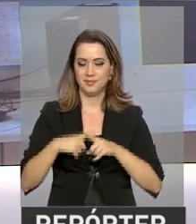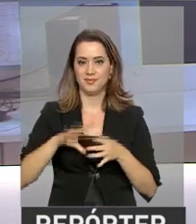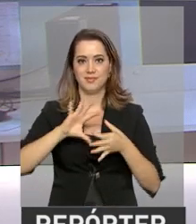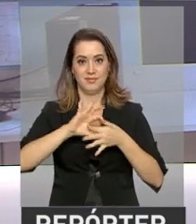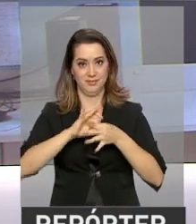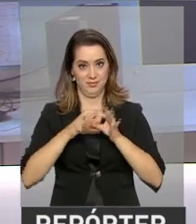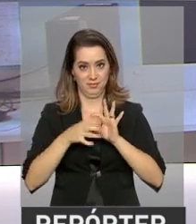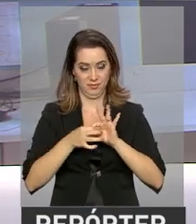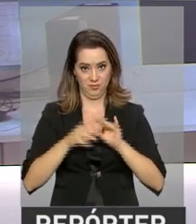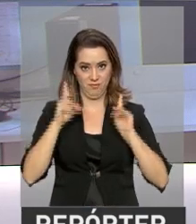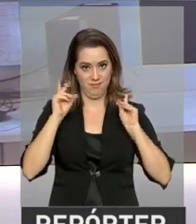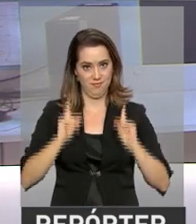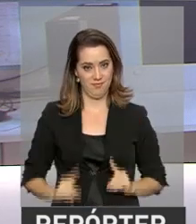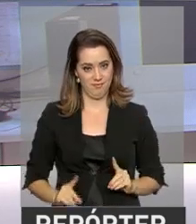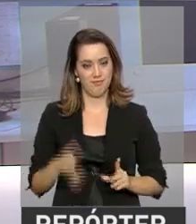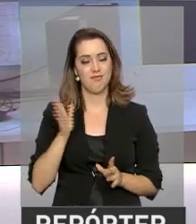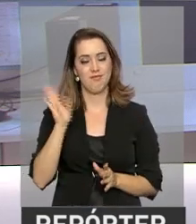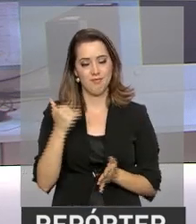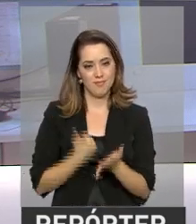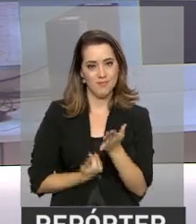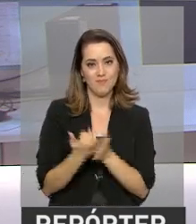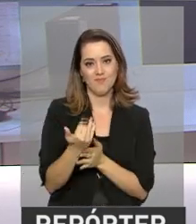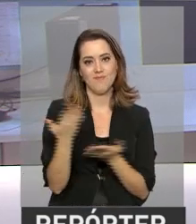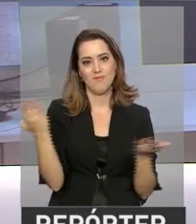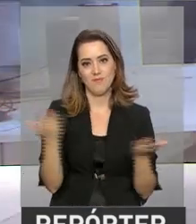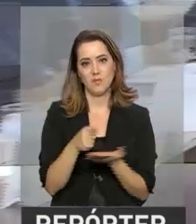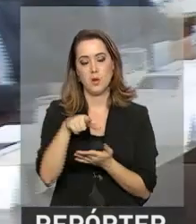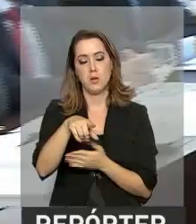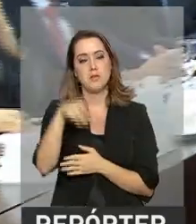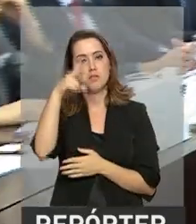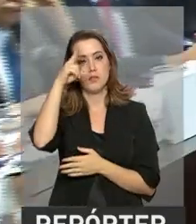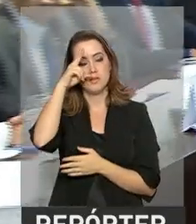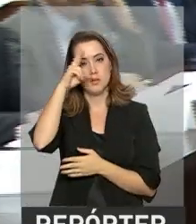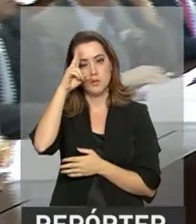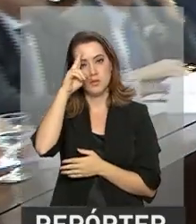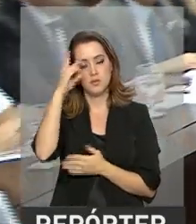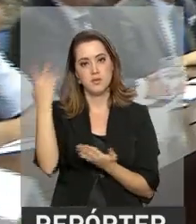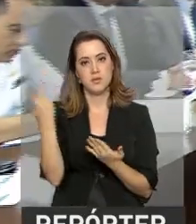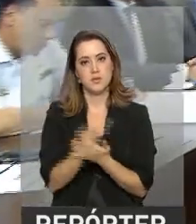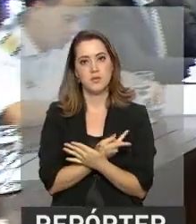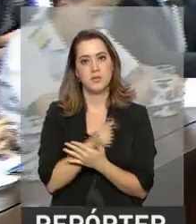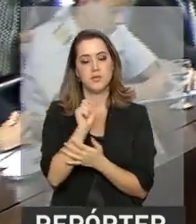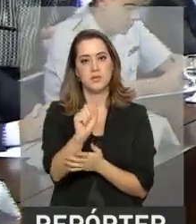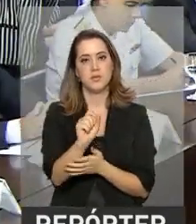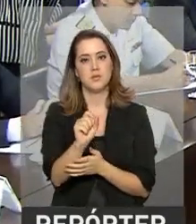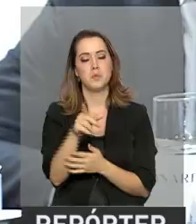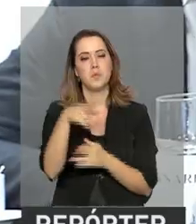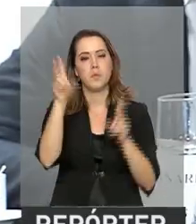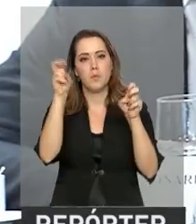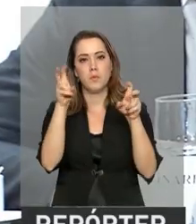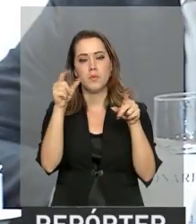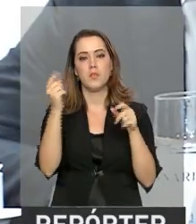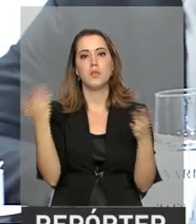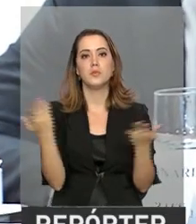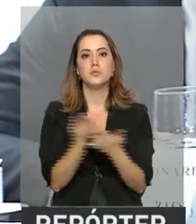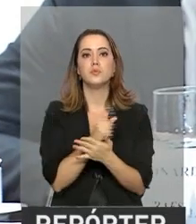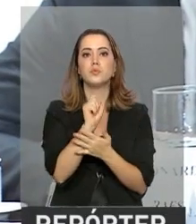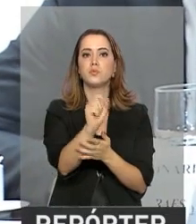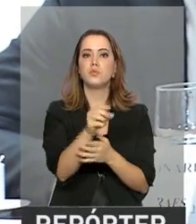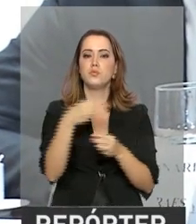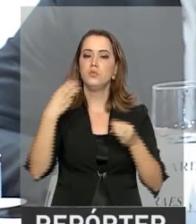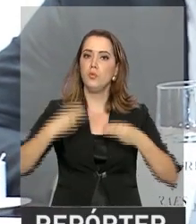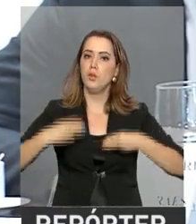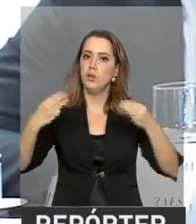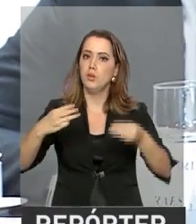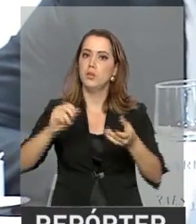Paralímpicos estão a todo vapor. Na tarde desta segunda-feira foi realizada uma reunião para tratar do assunto. Participaram o ministro do